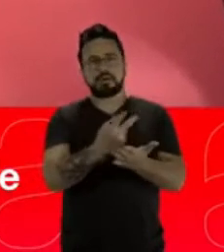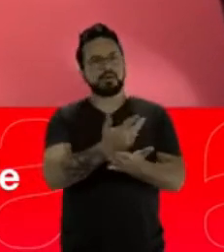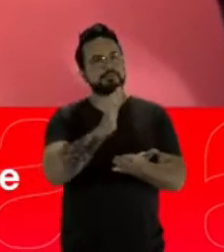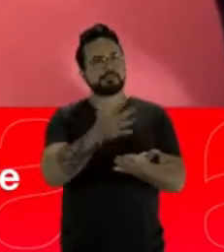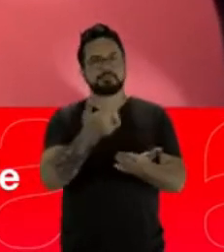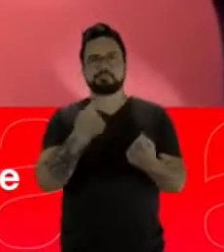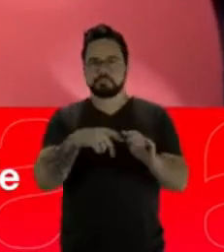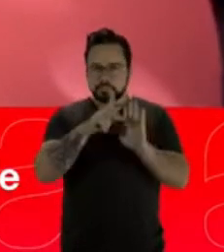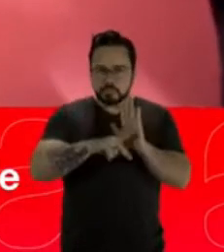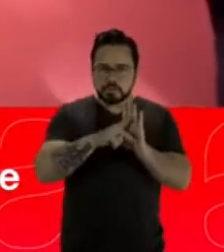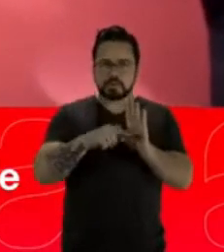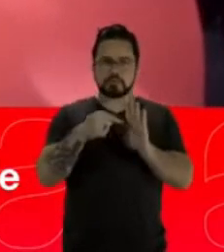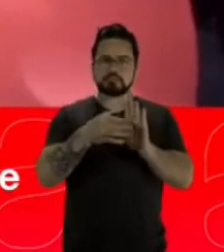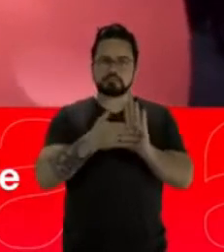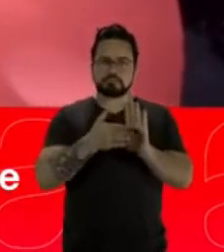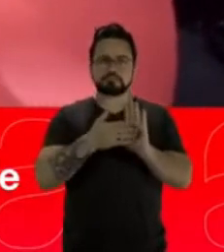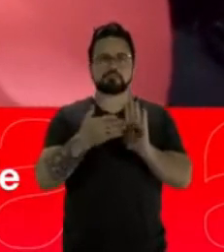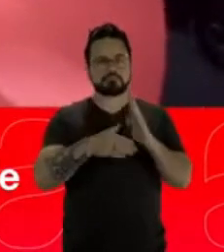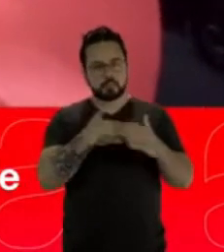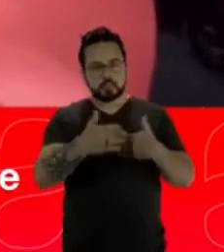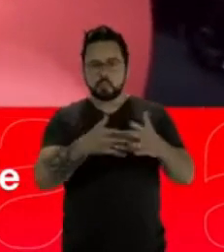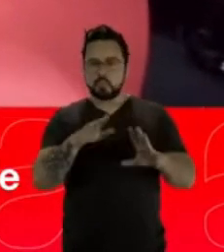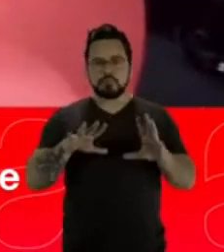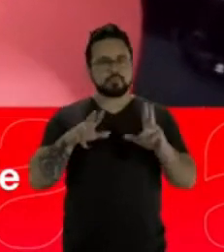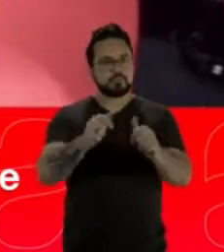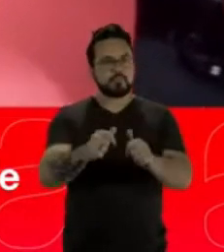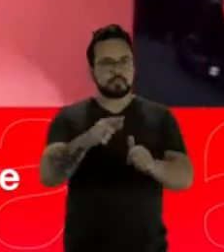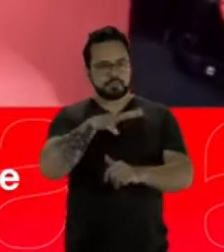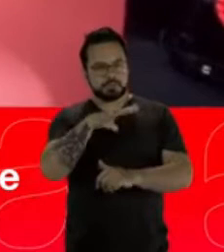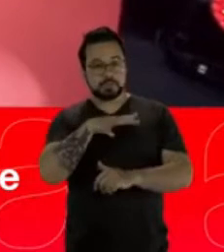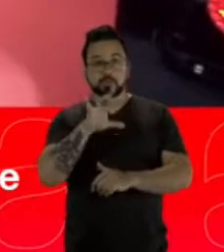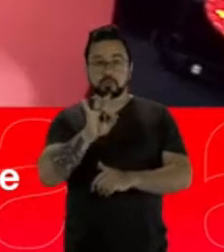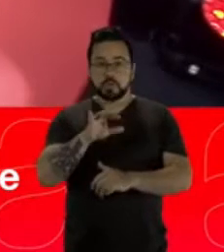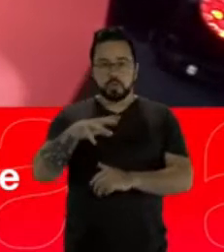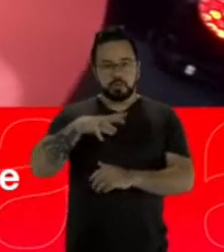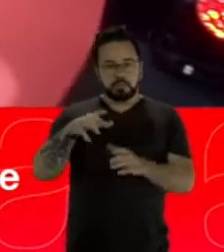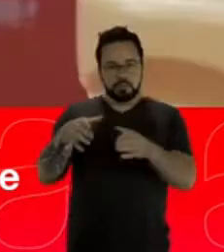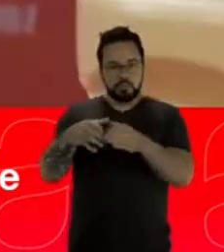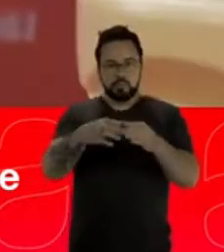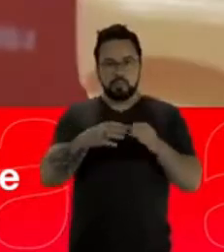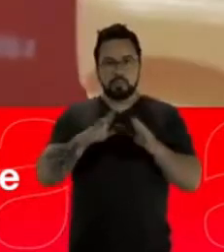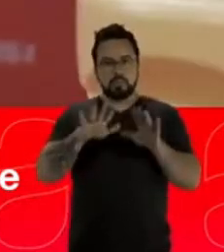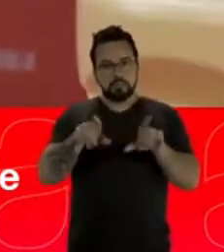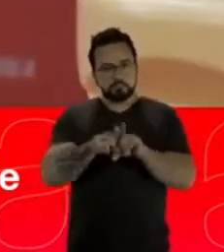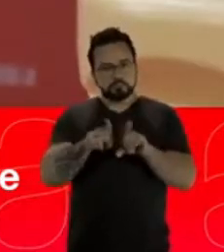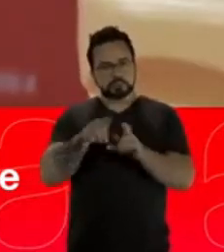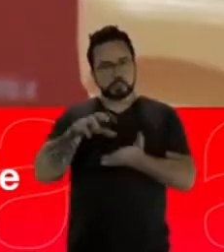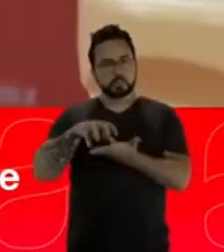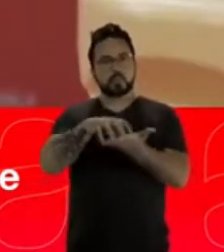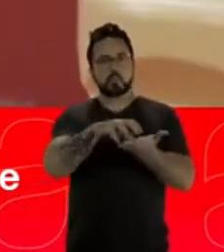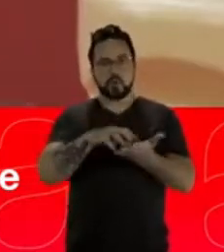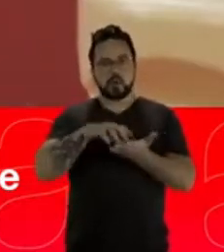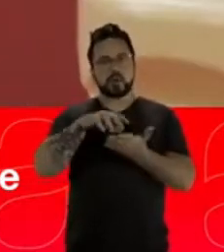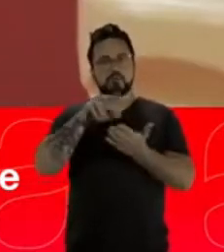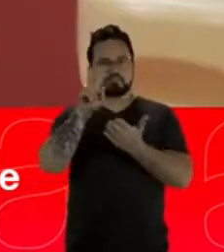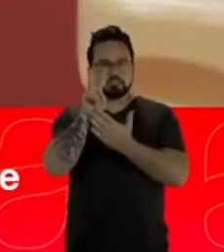que implementar projetos que façam com que isso aconteça para todos, não só para cidades, para pequenos bairros, mas para as comunidades indígenas e as pessoas